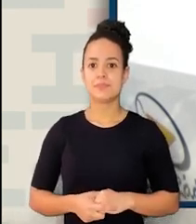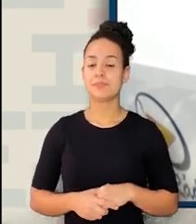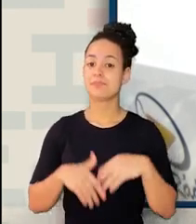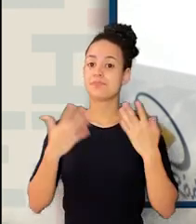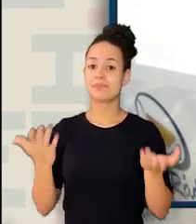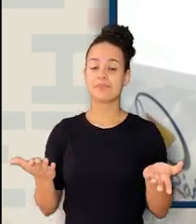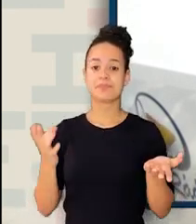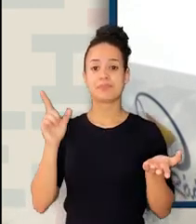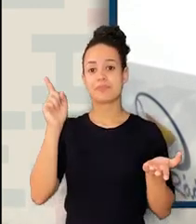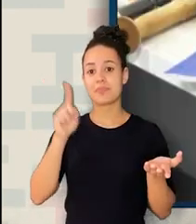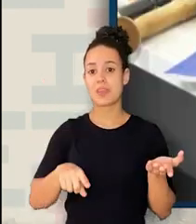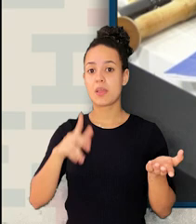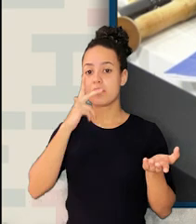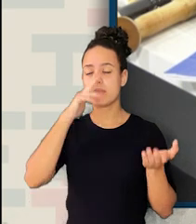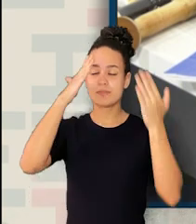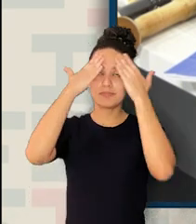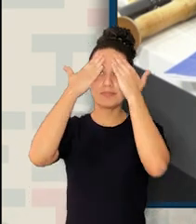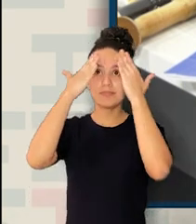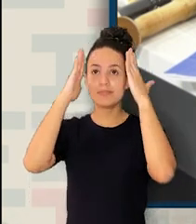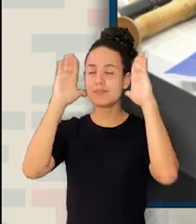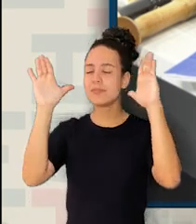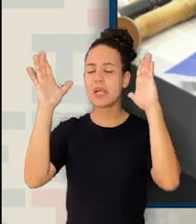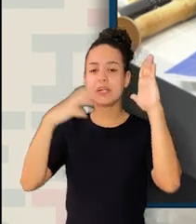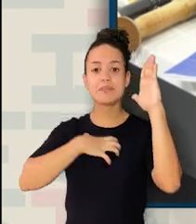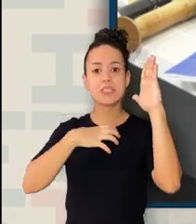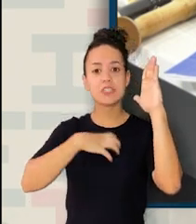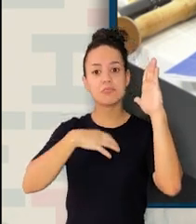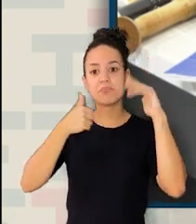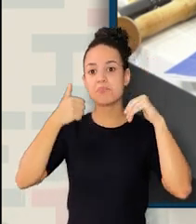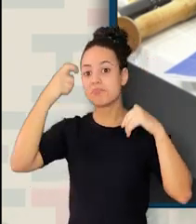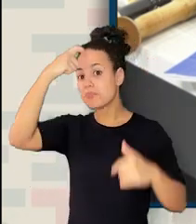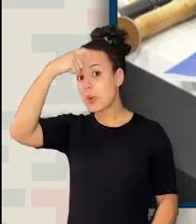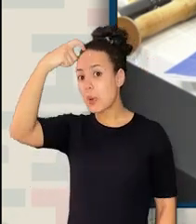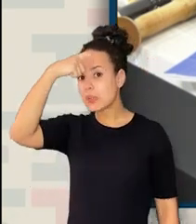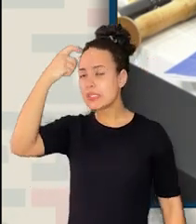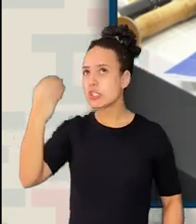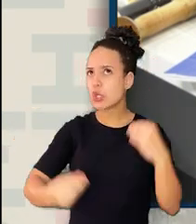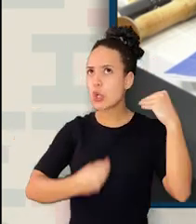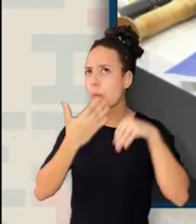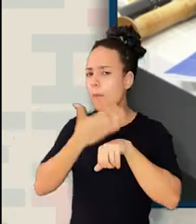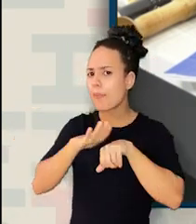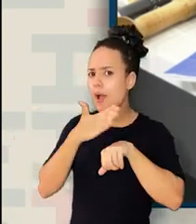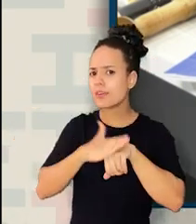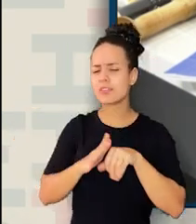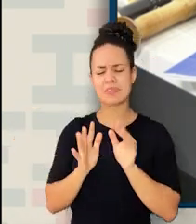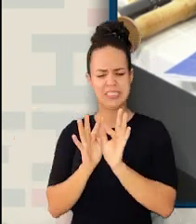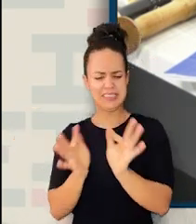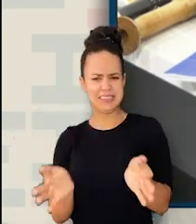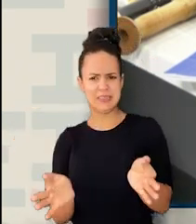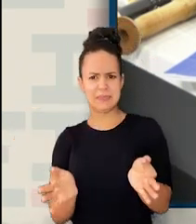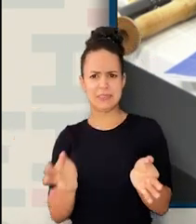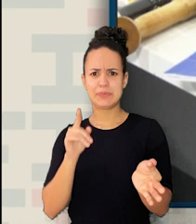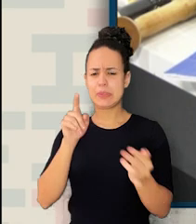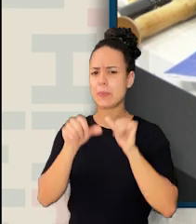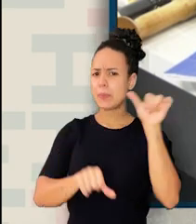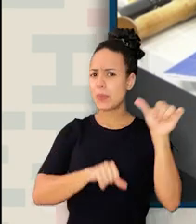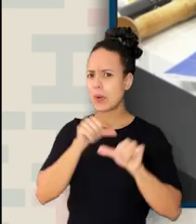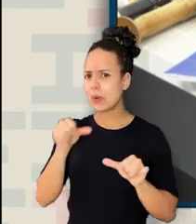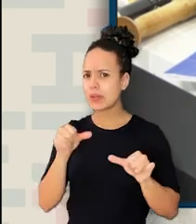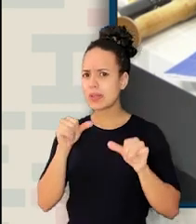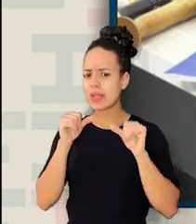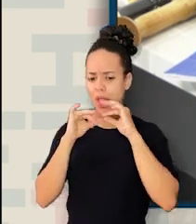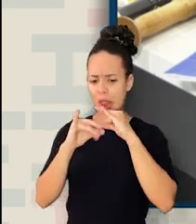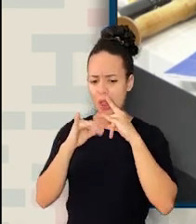Gente, isso abre a sua mente, dá uma consciência dessa articulação, uma coisa tão simples, né? Você mudar a lógica de como